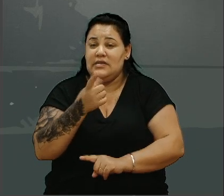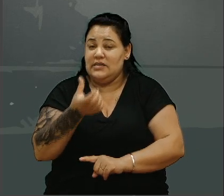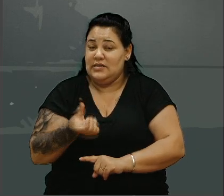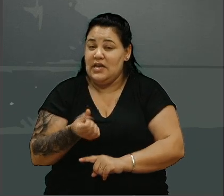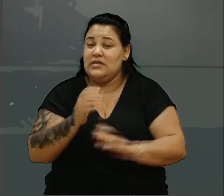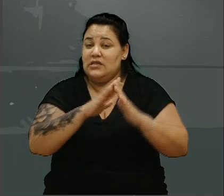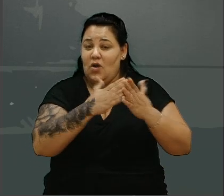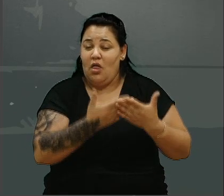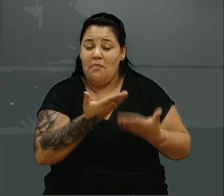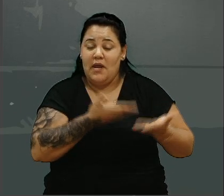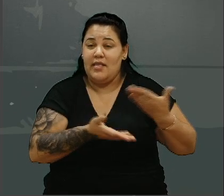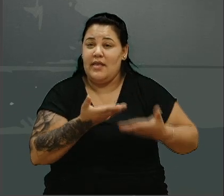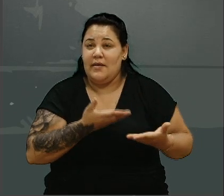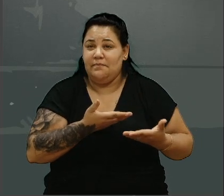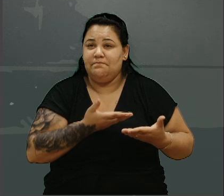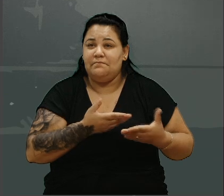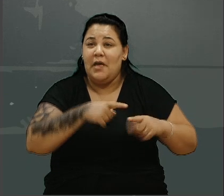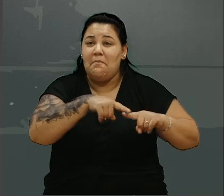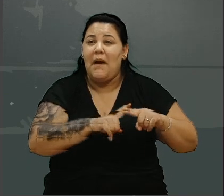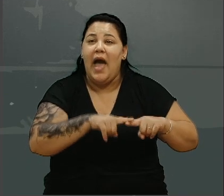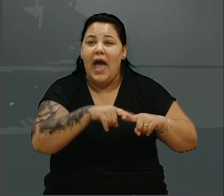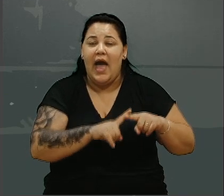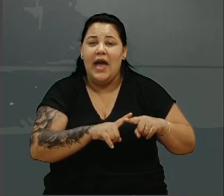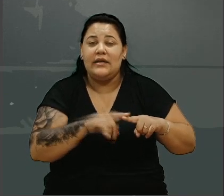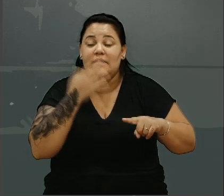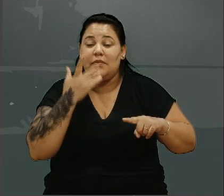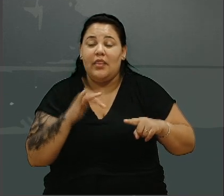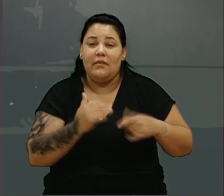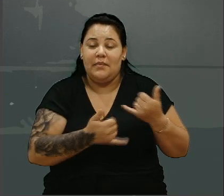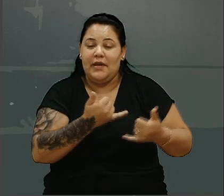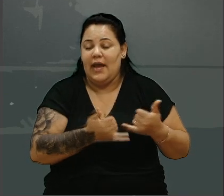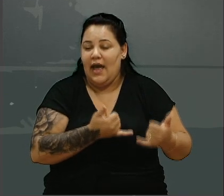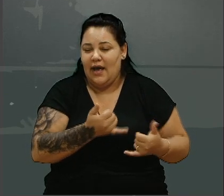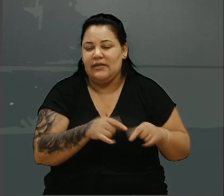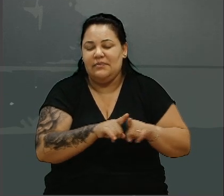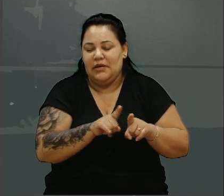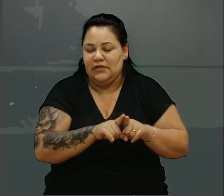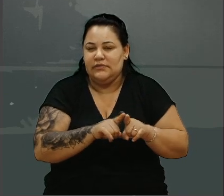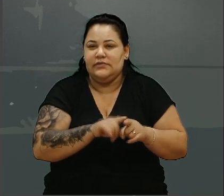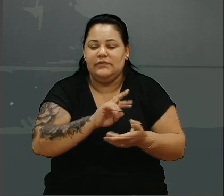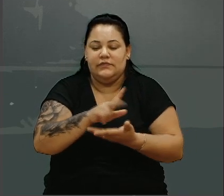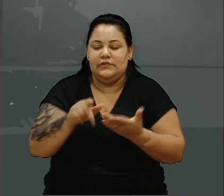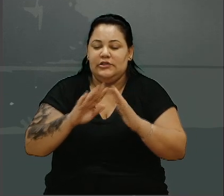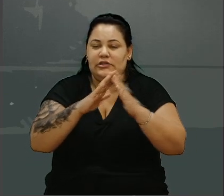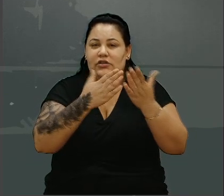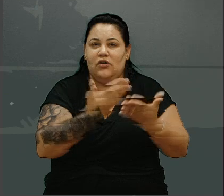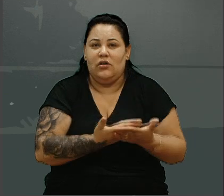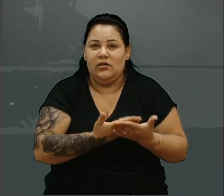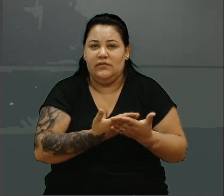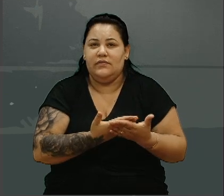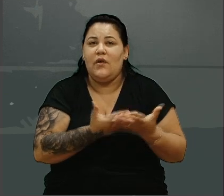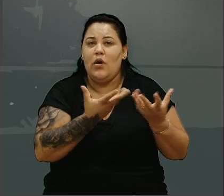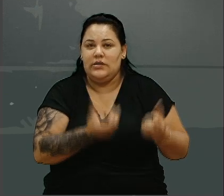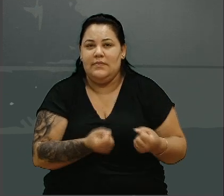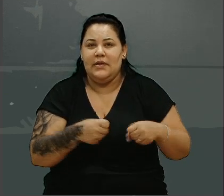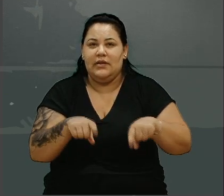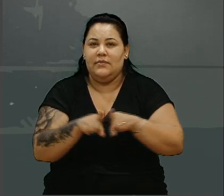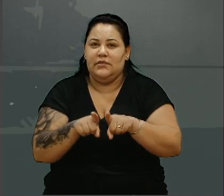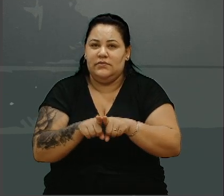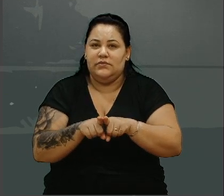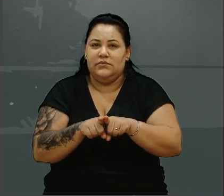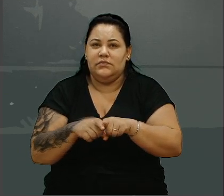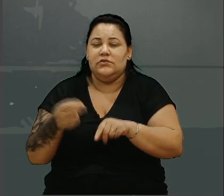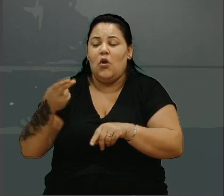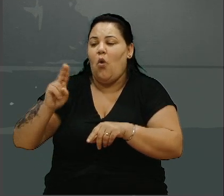né? Parques infantis, também verba parlamentar. Diversas escolas vão estar recebendo ou planificação